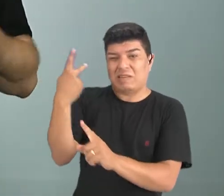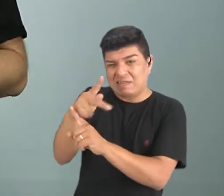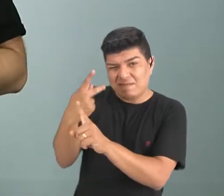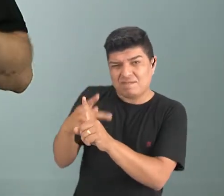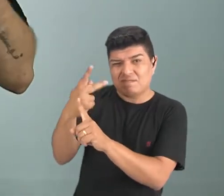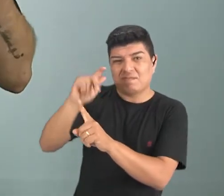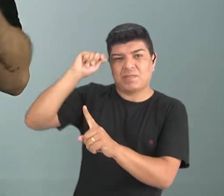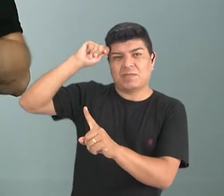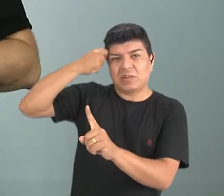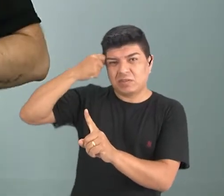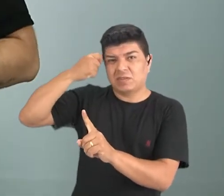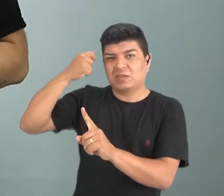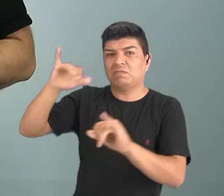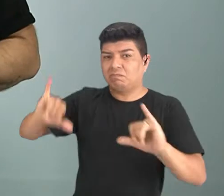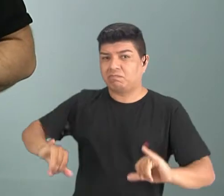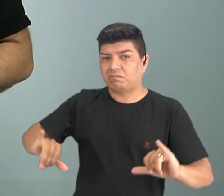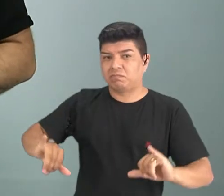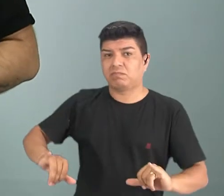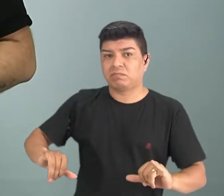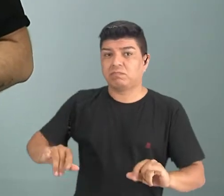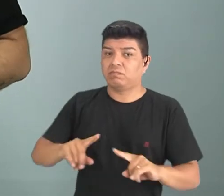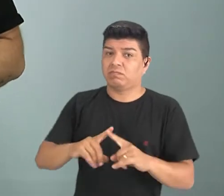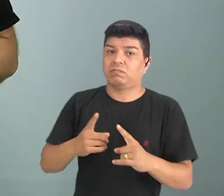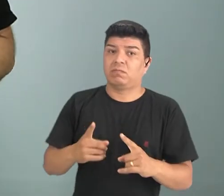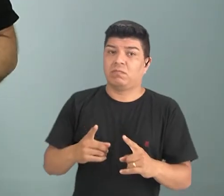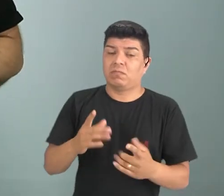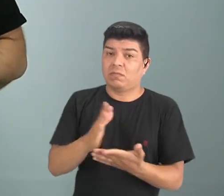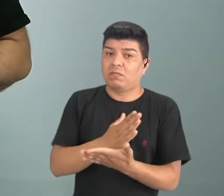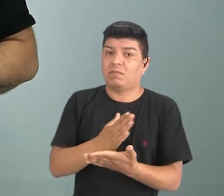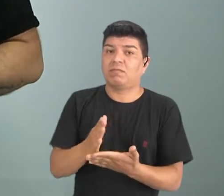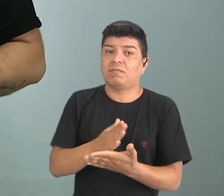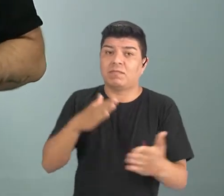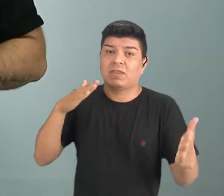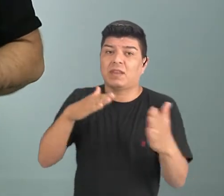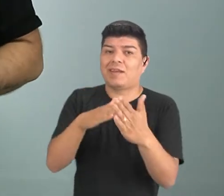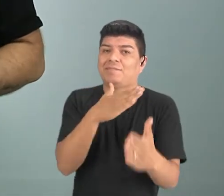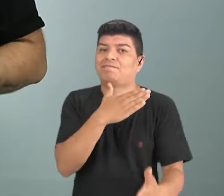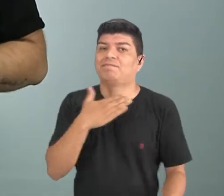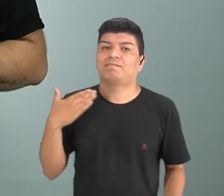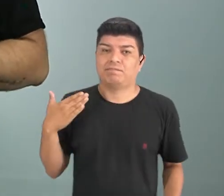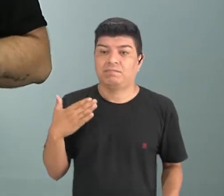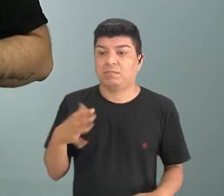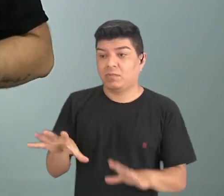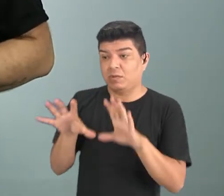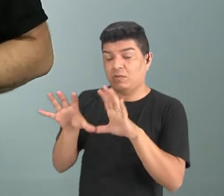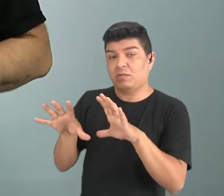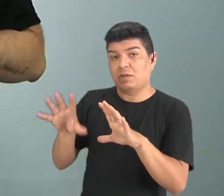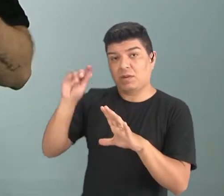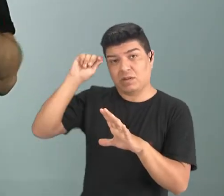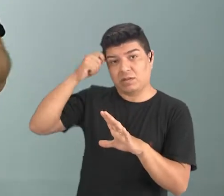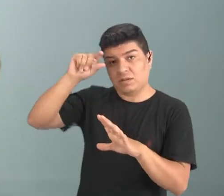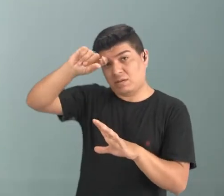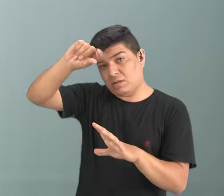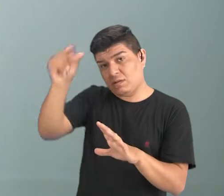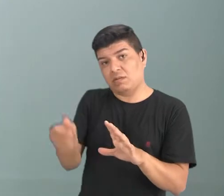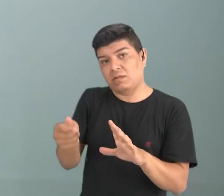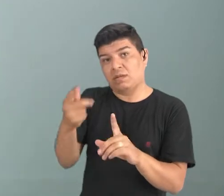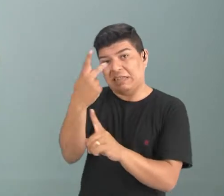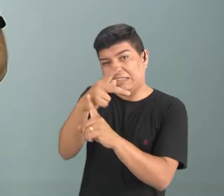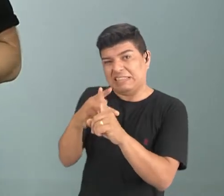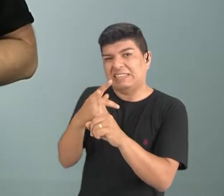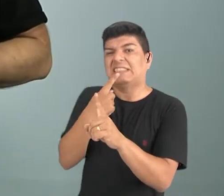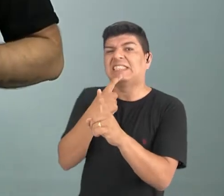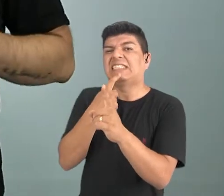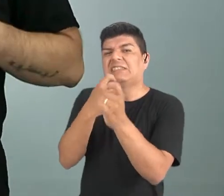chicoteadas, os negros serem chicoteados. Infelizmente, alguns era até a morte. No caso dele, o que aconteceu? Ele foi chicoteado,